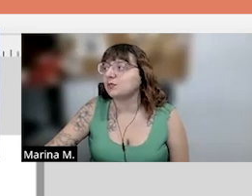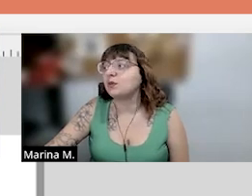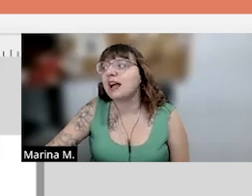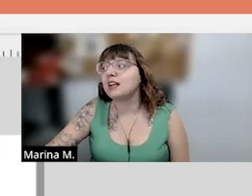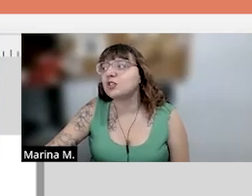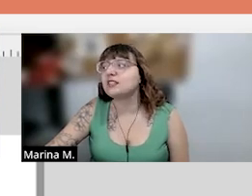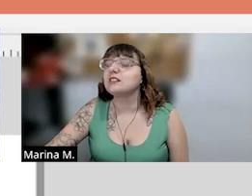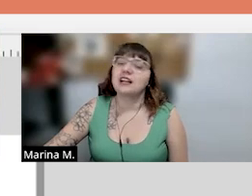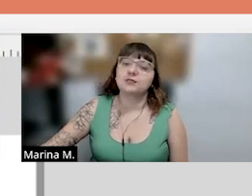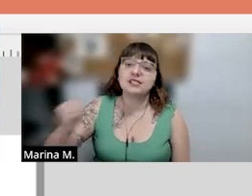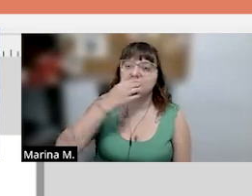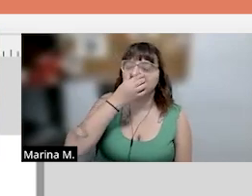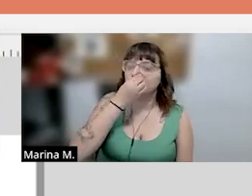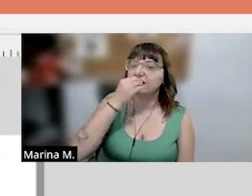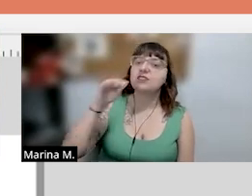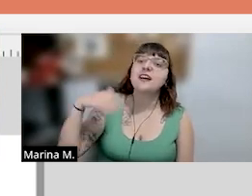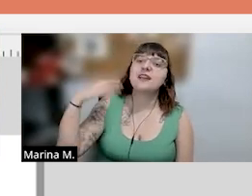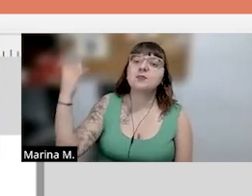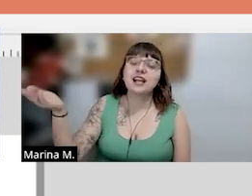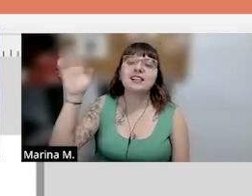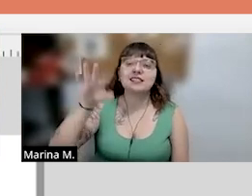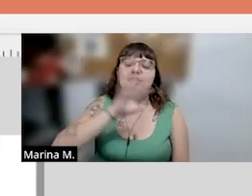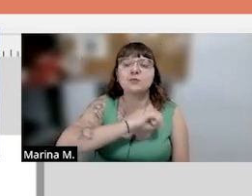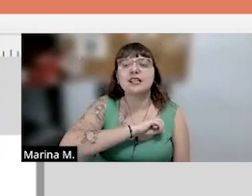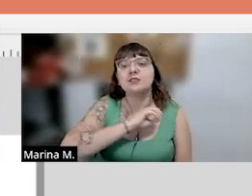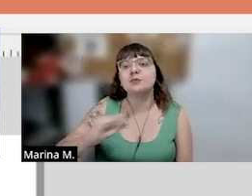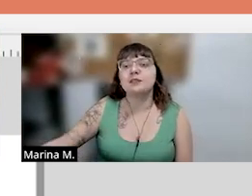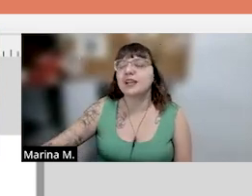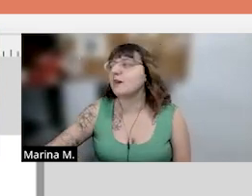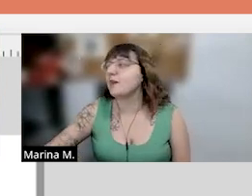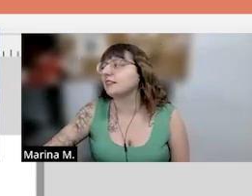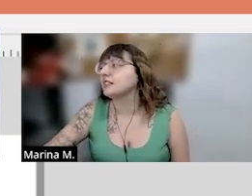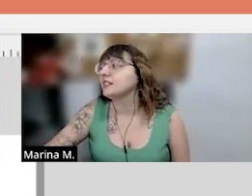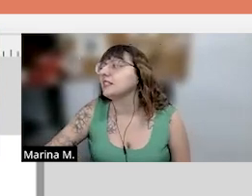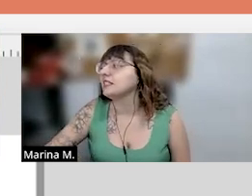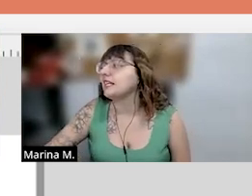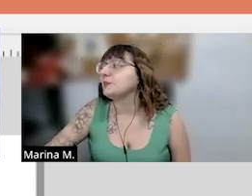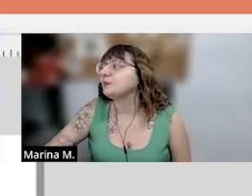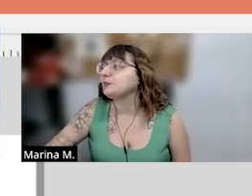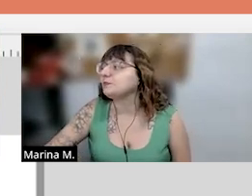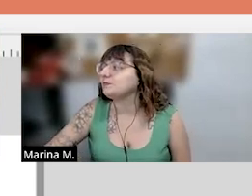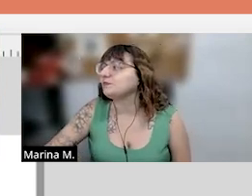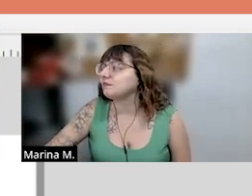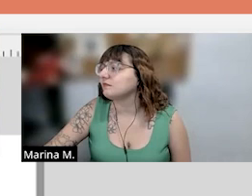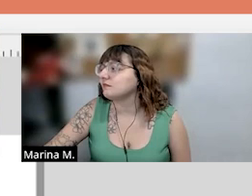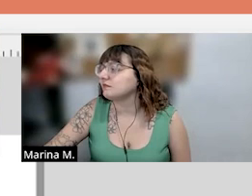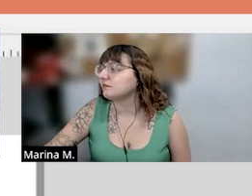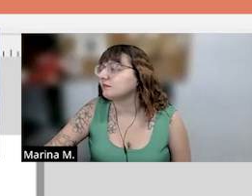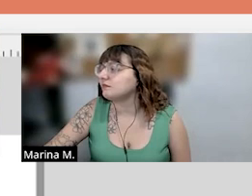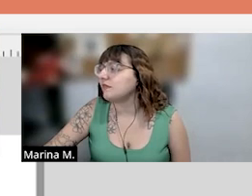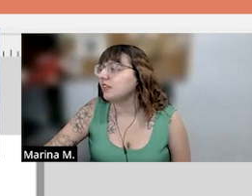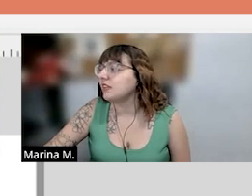autorização automática. A autorização automática vai mudar assim que eu mudar na minha camada, né?